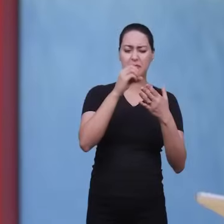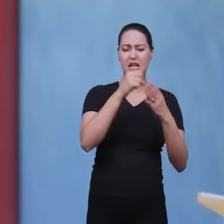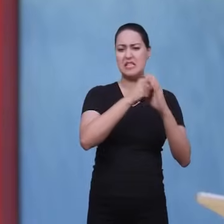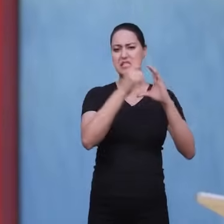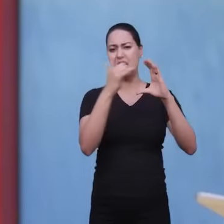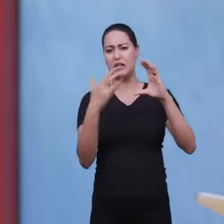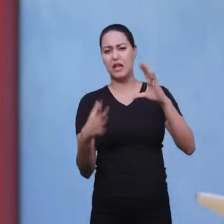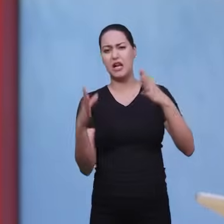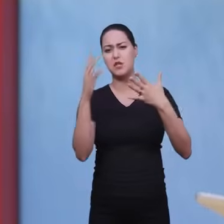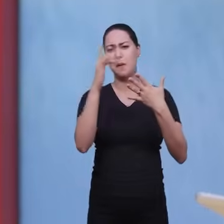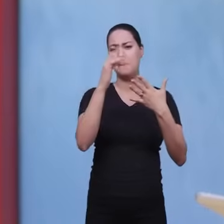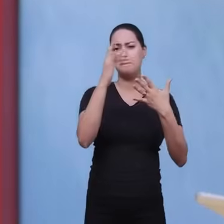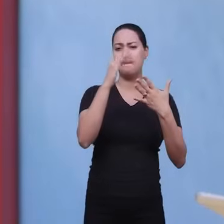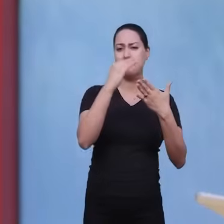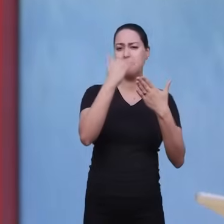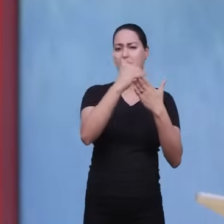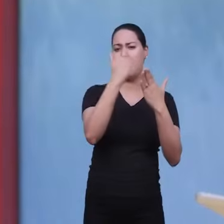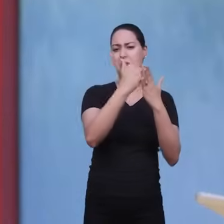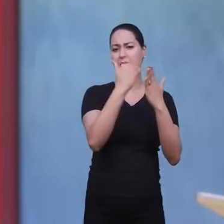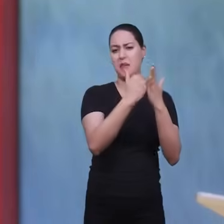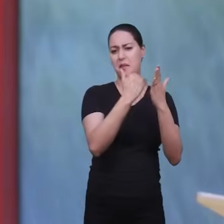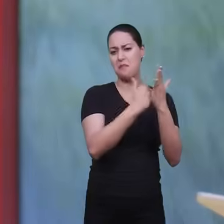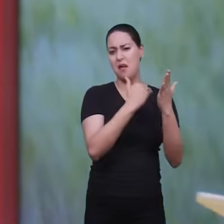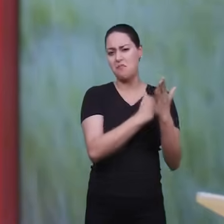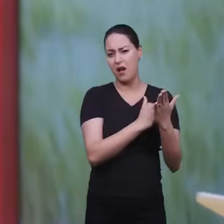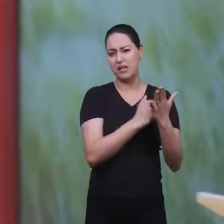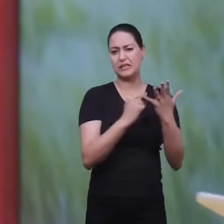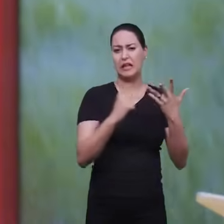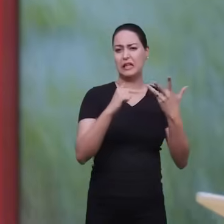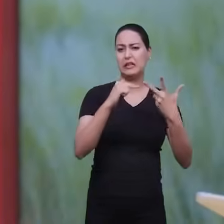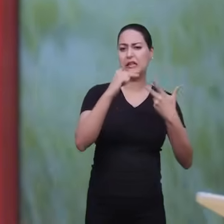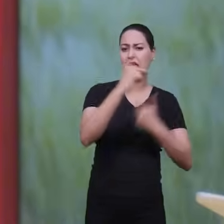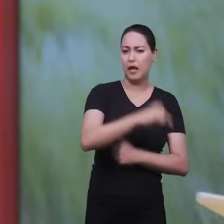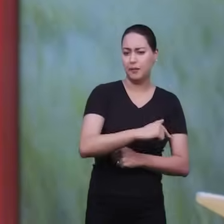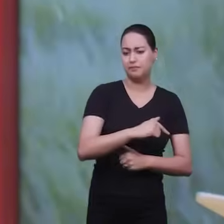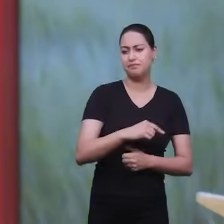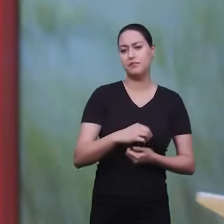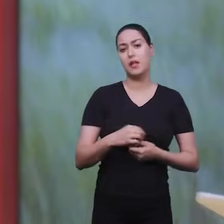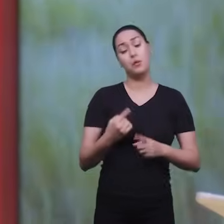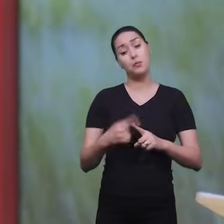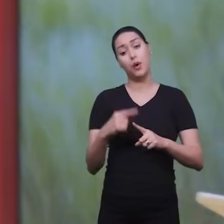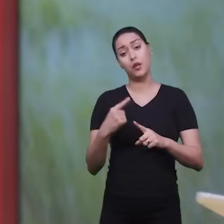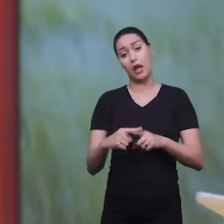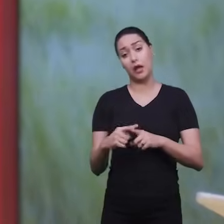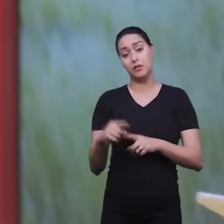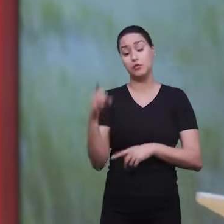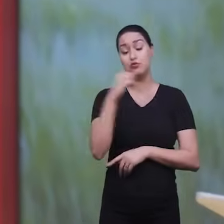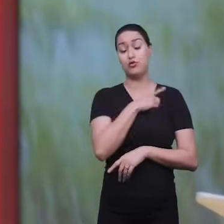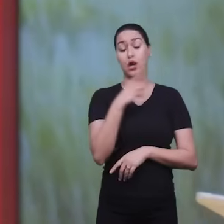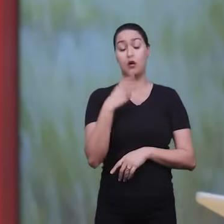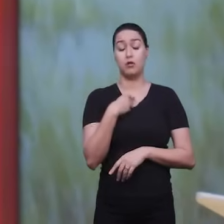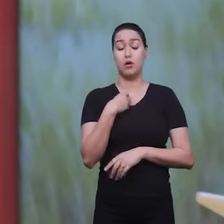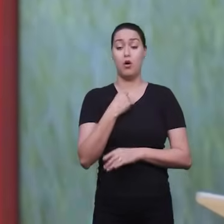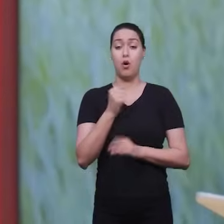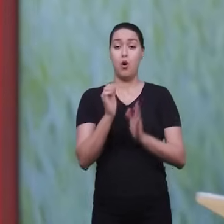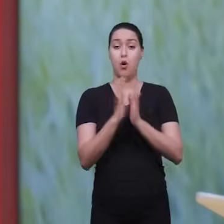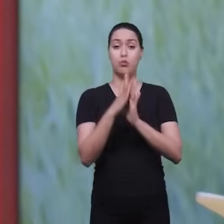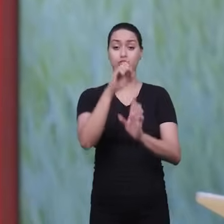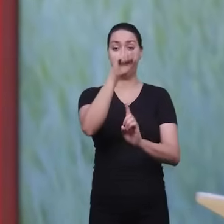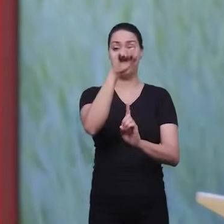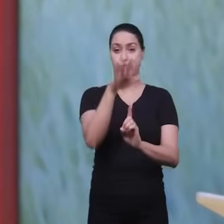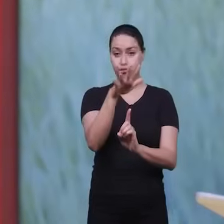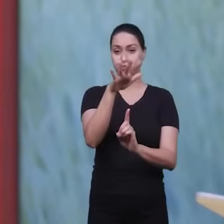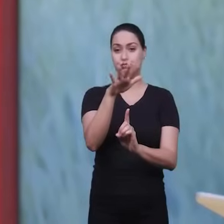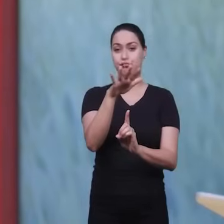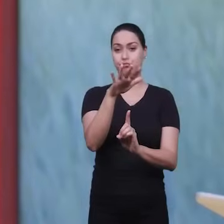as características de cada um a necessidade que a igreja precisa tirar porque tem que ter imposição de mãos e